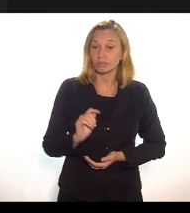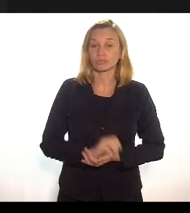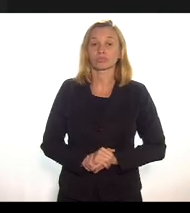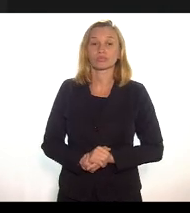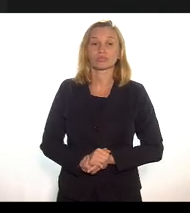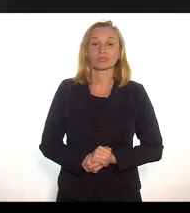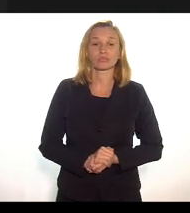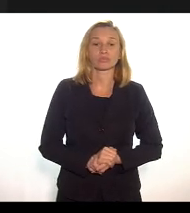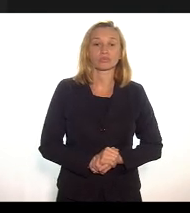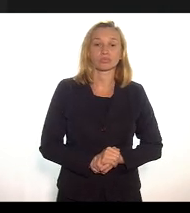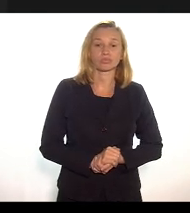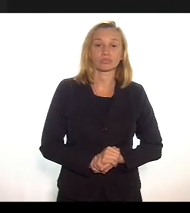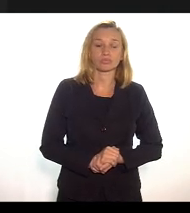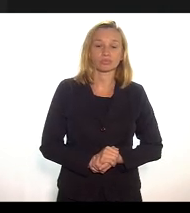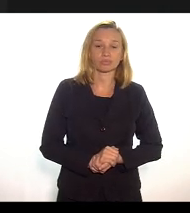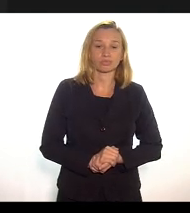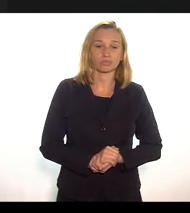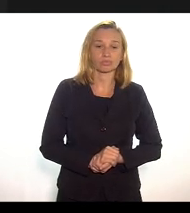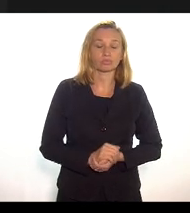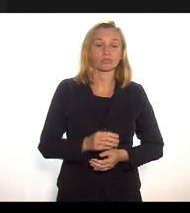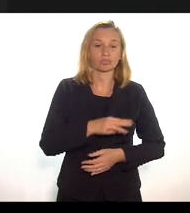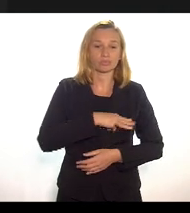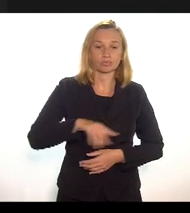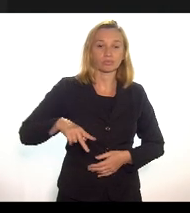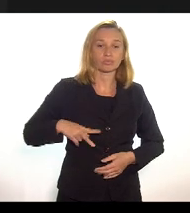Defensoria Pública e o Ministério Público do Estado